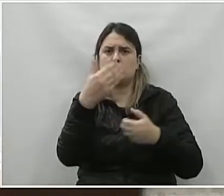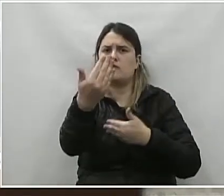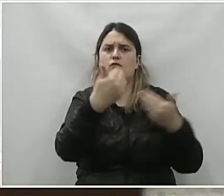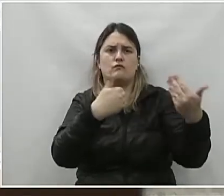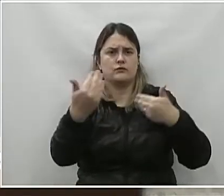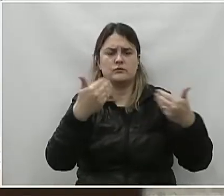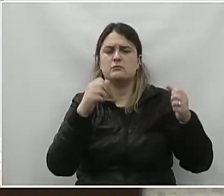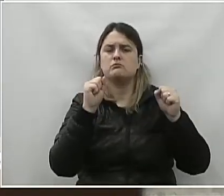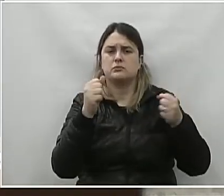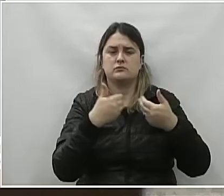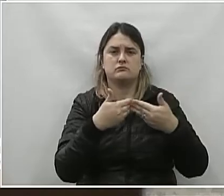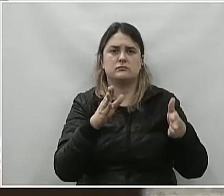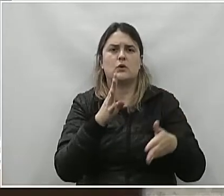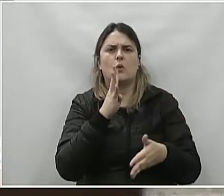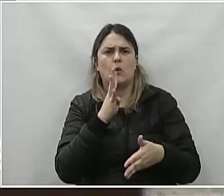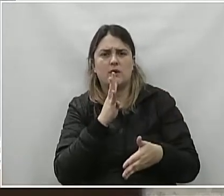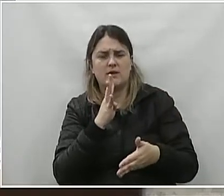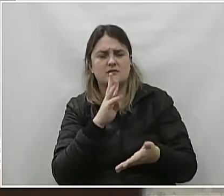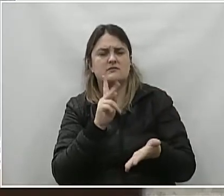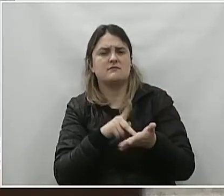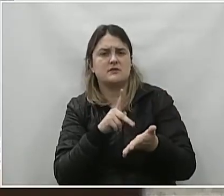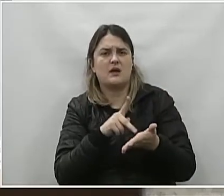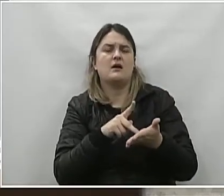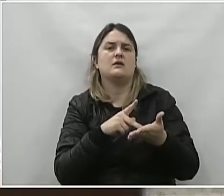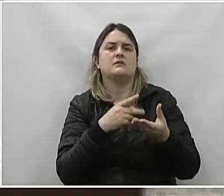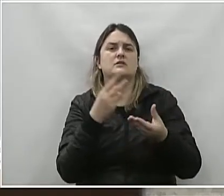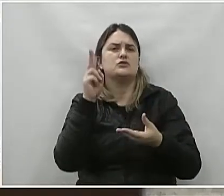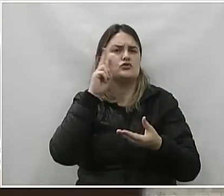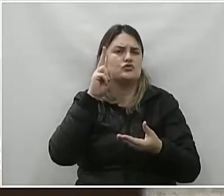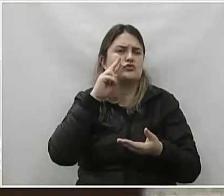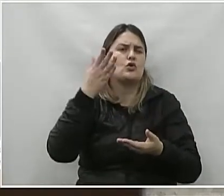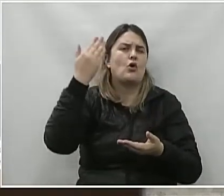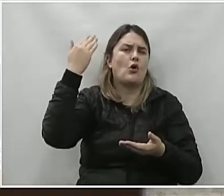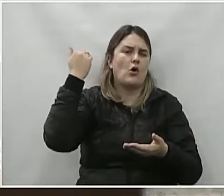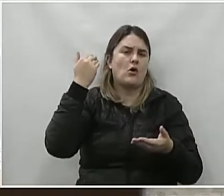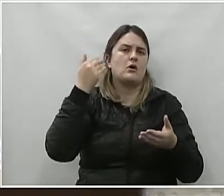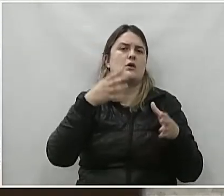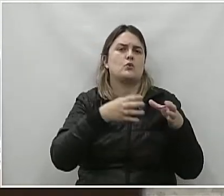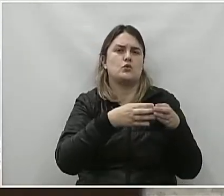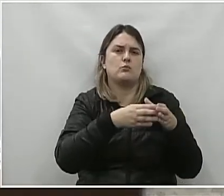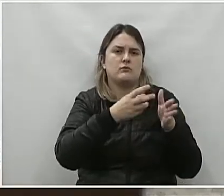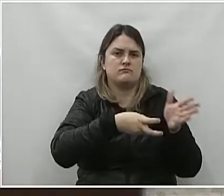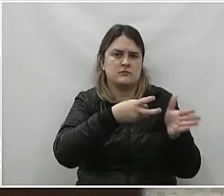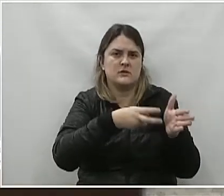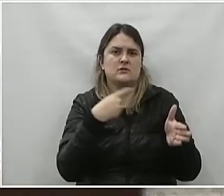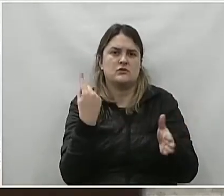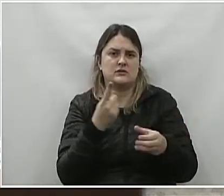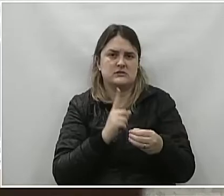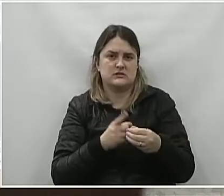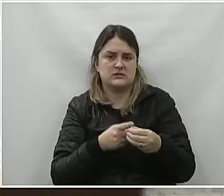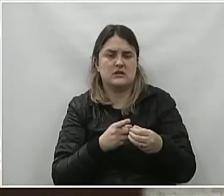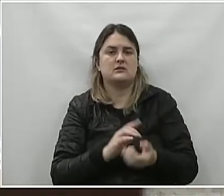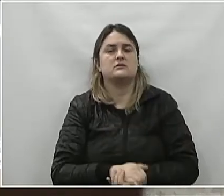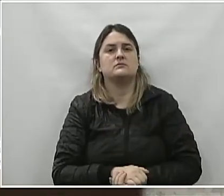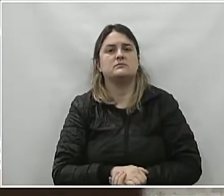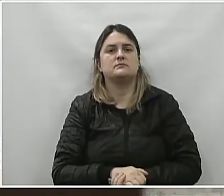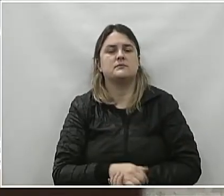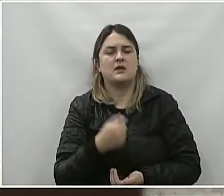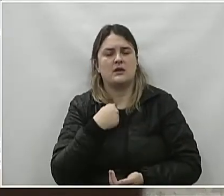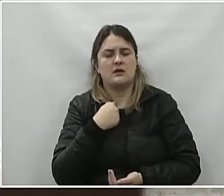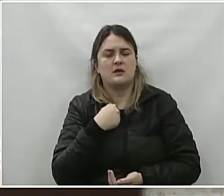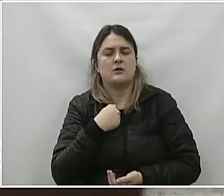todos vocês. A gente conhece, né, toda a história dos ferroviários aqui no nosso município de União da Vitória.